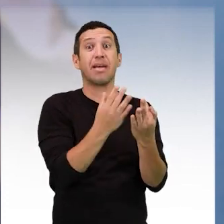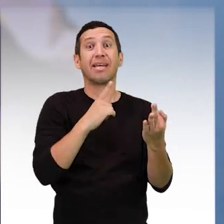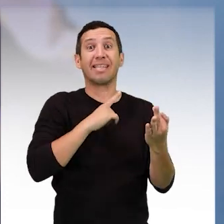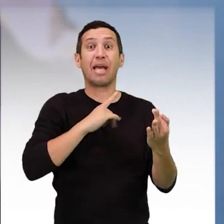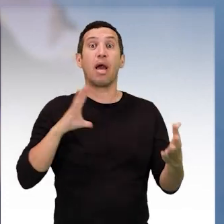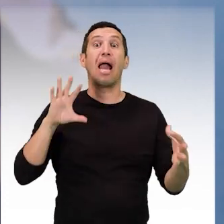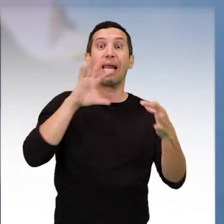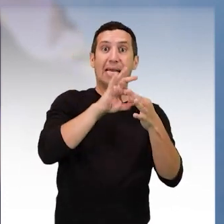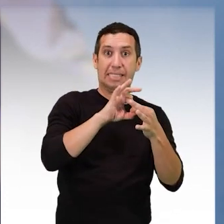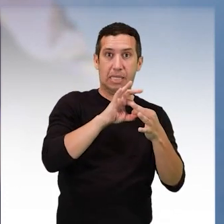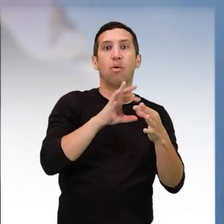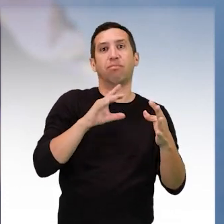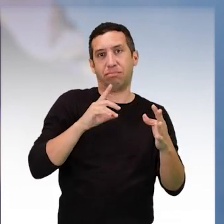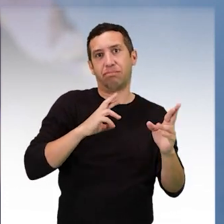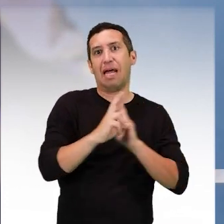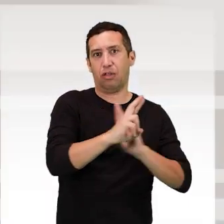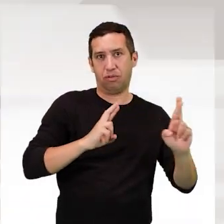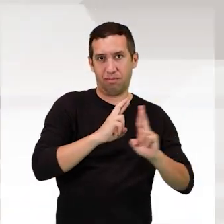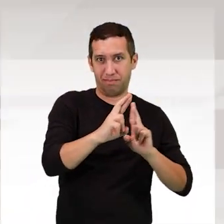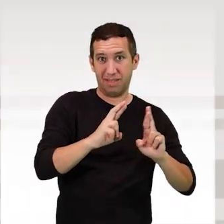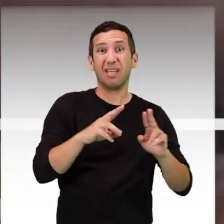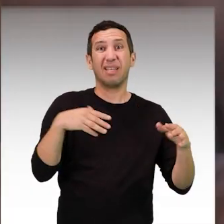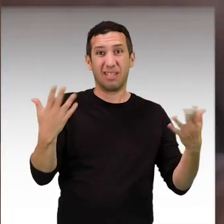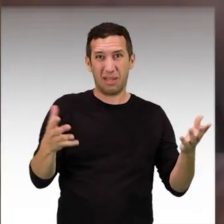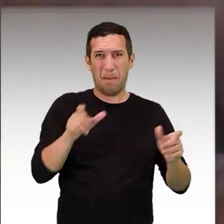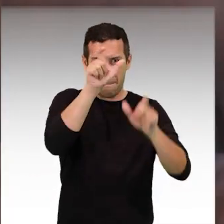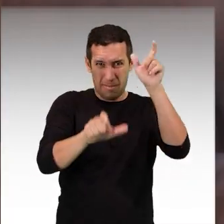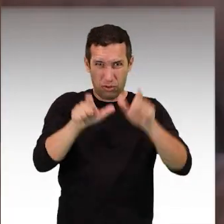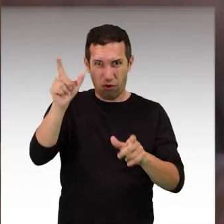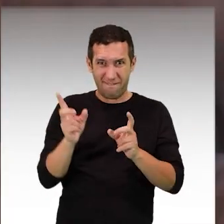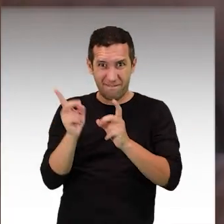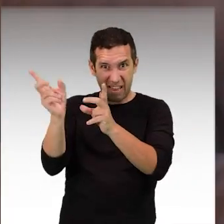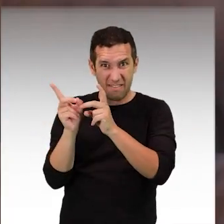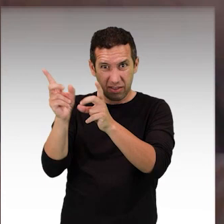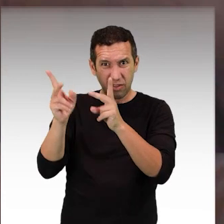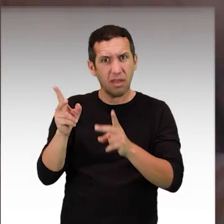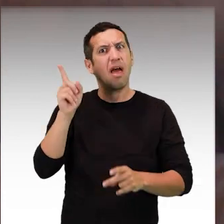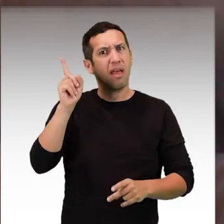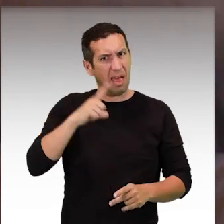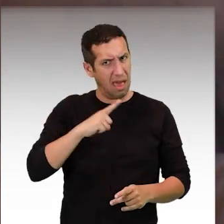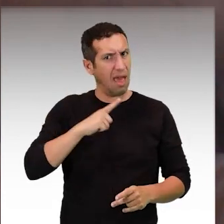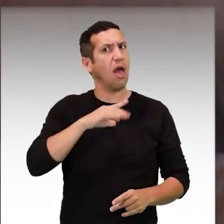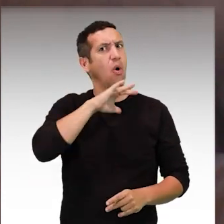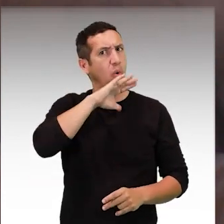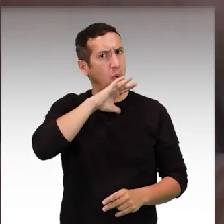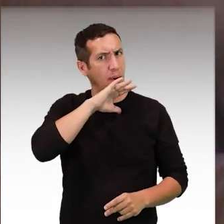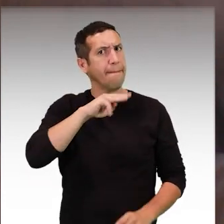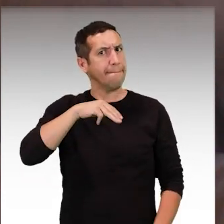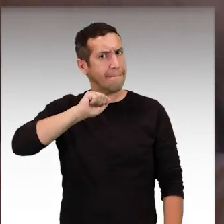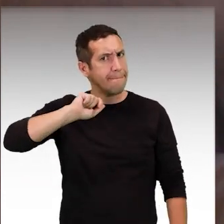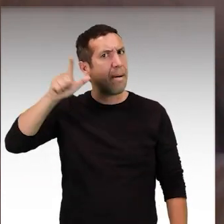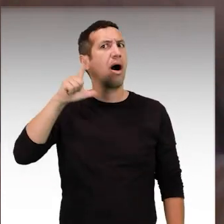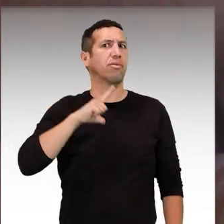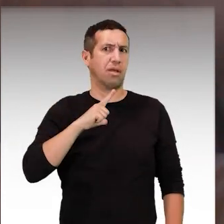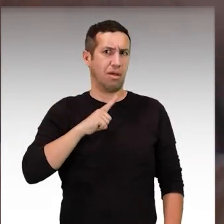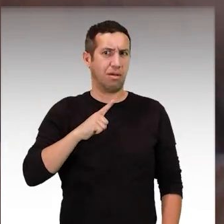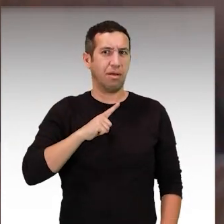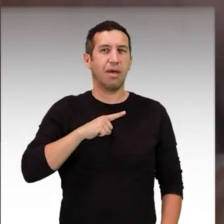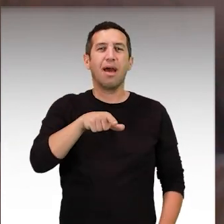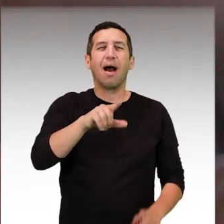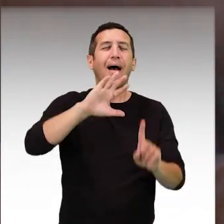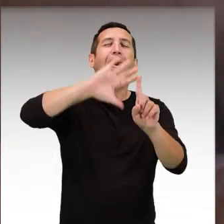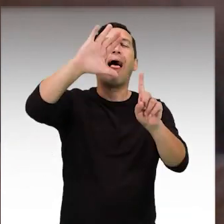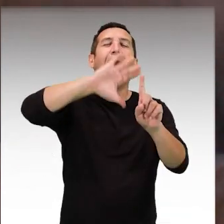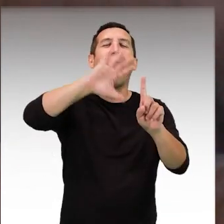quem as vítimas têm laços afetivos. O tráfico de pessoas ele tem uma crueldade inerente a esse crime, que é